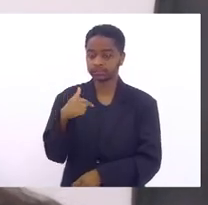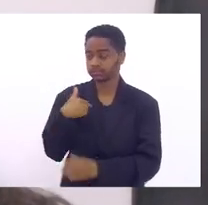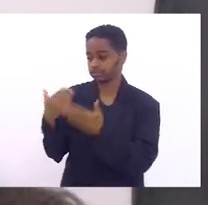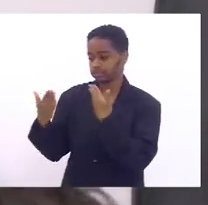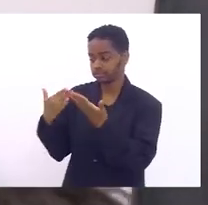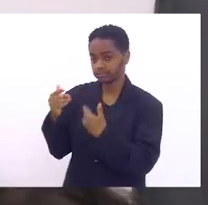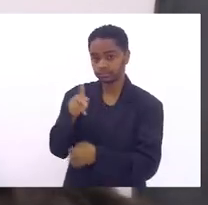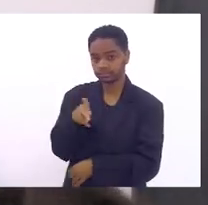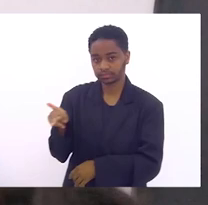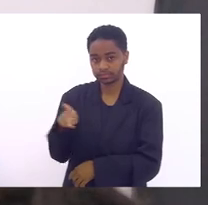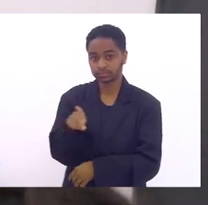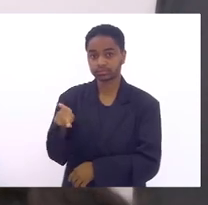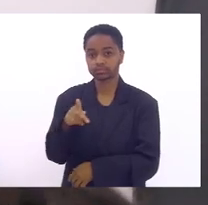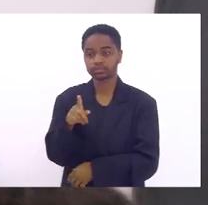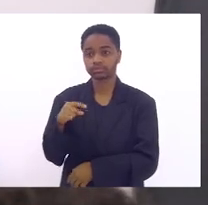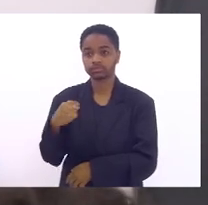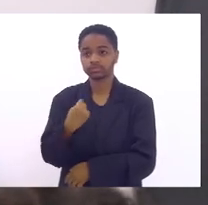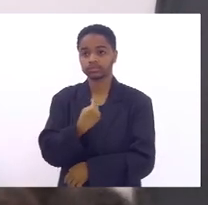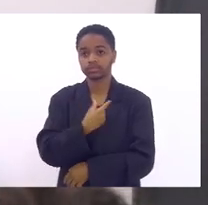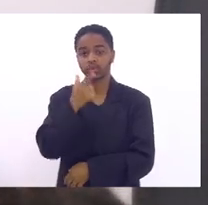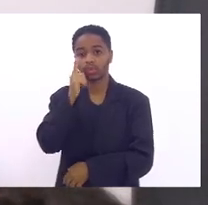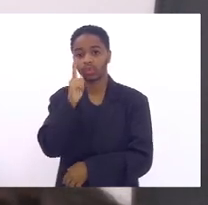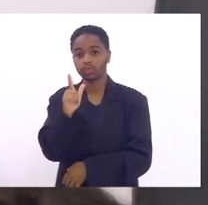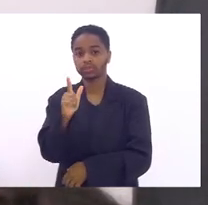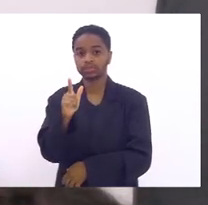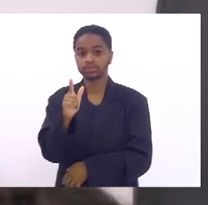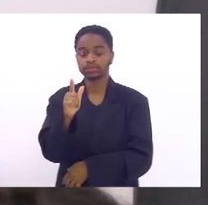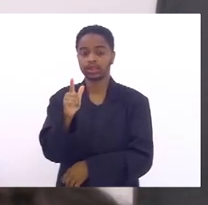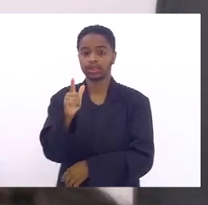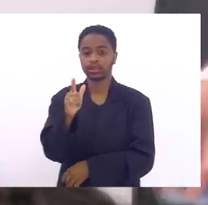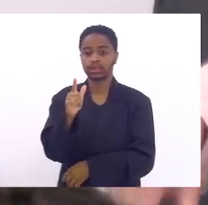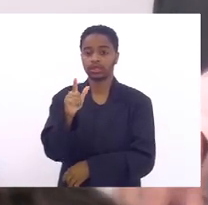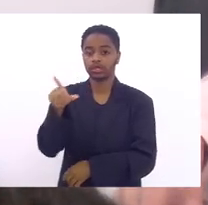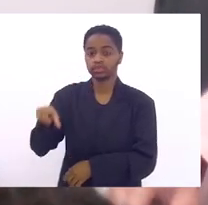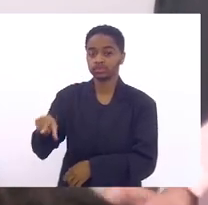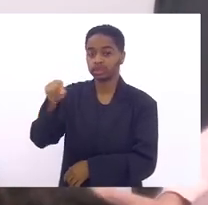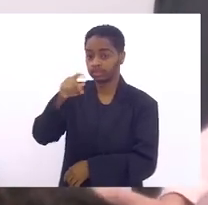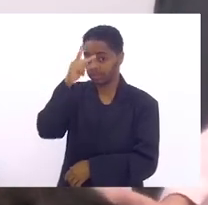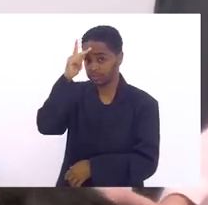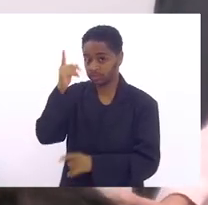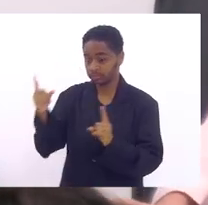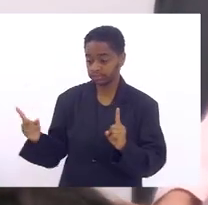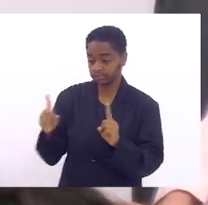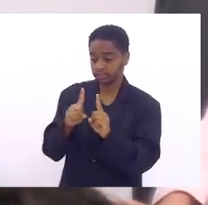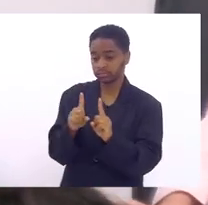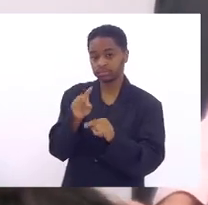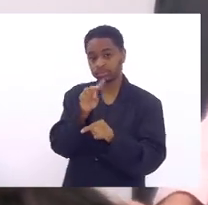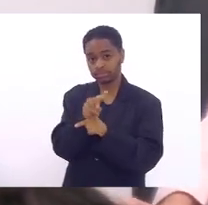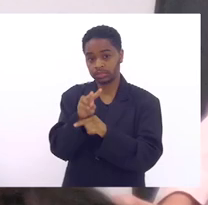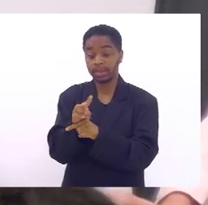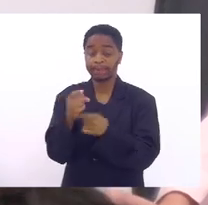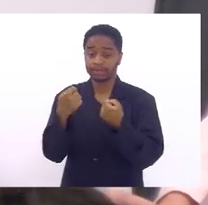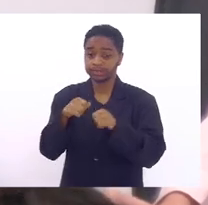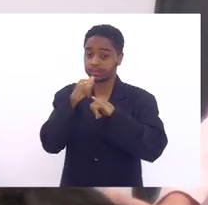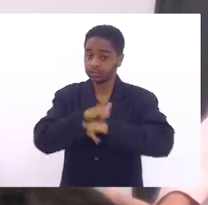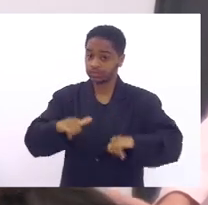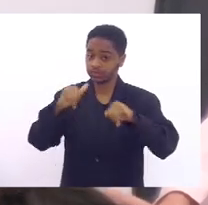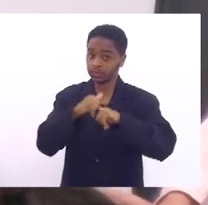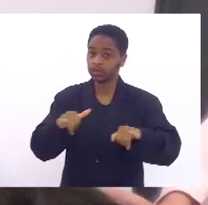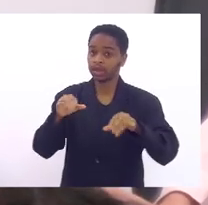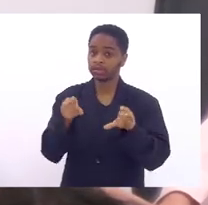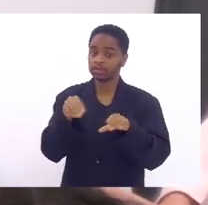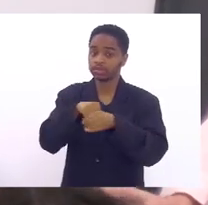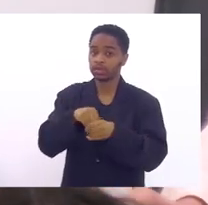né que a gente tem como elencar Guardiões né então a gente precisa divulgar isso nas comunidades né Os